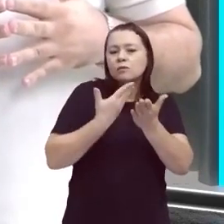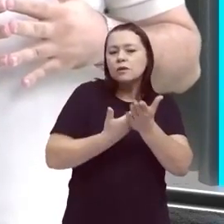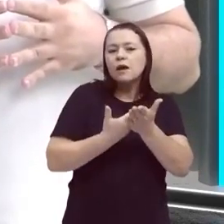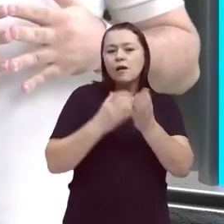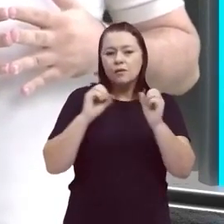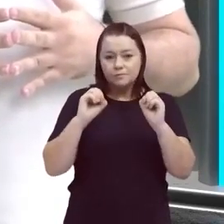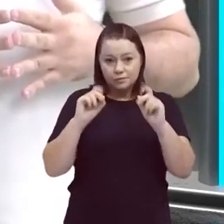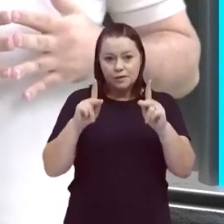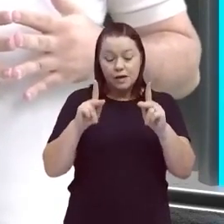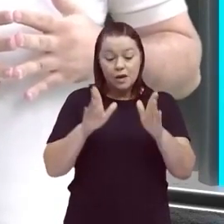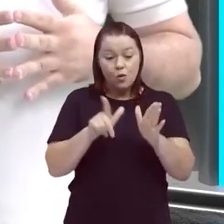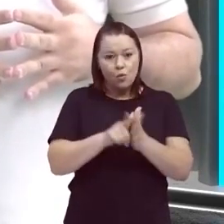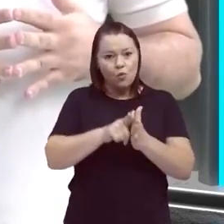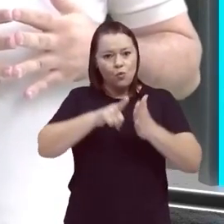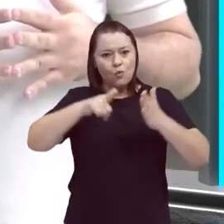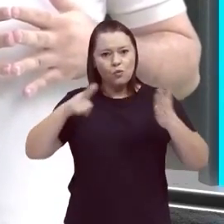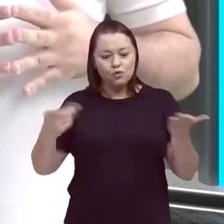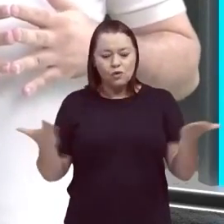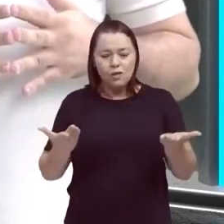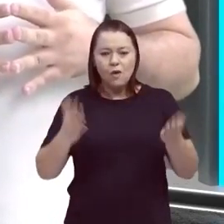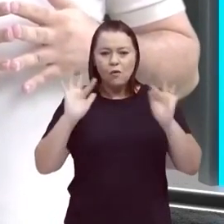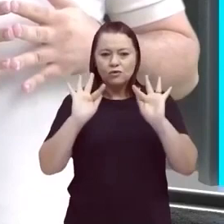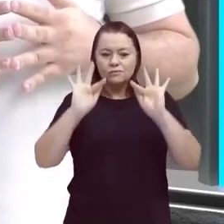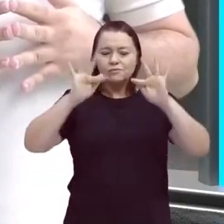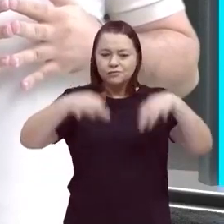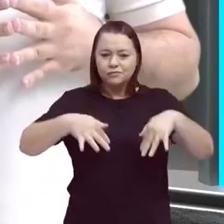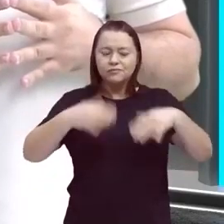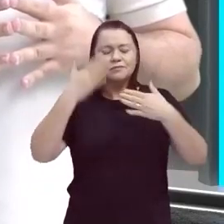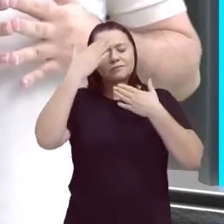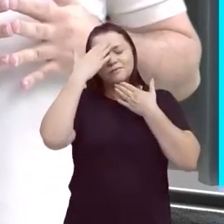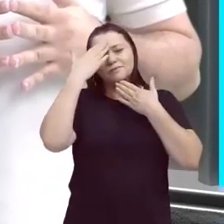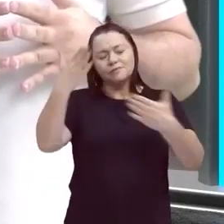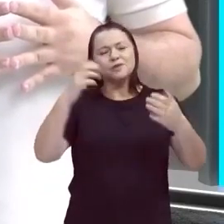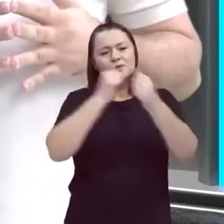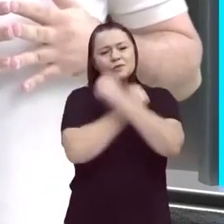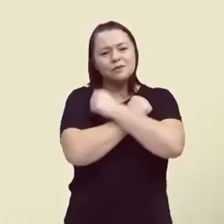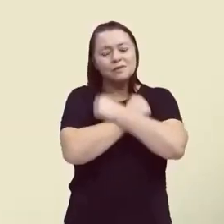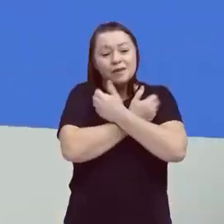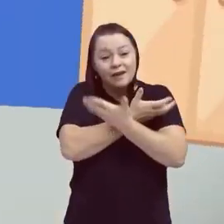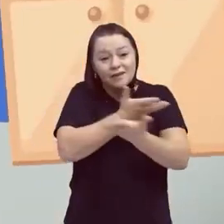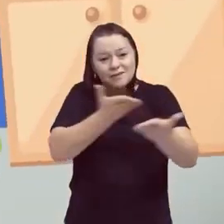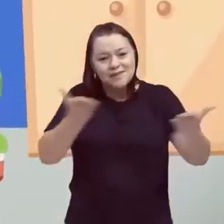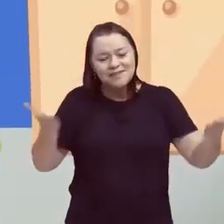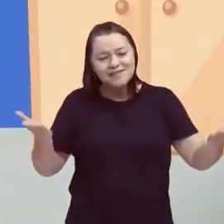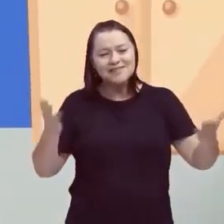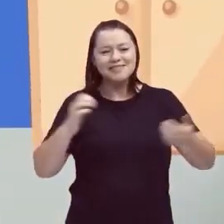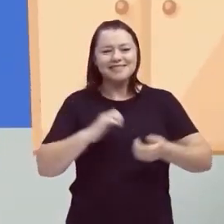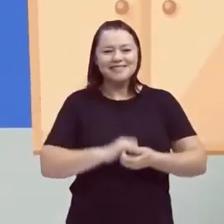encerrado o jornal. Muito obrigado, um abraço para todos e até a próxima.